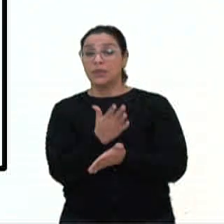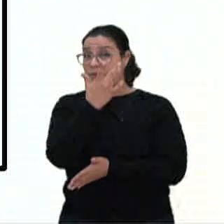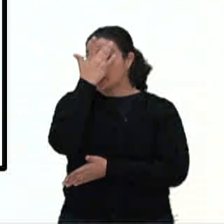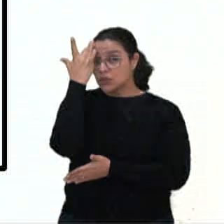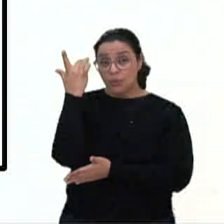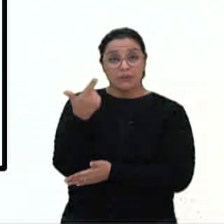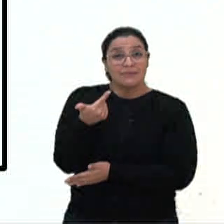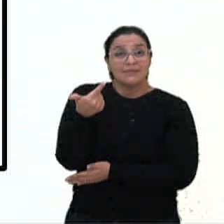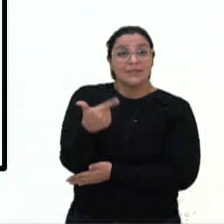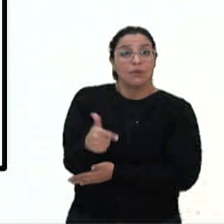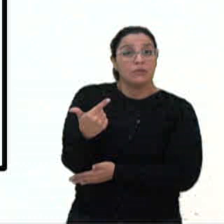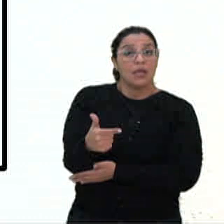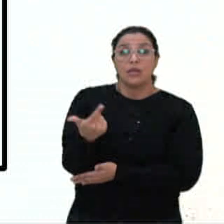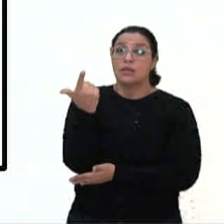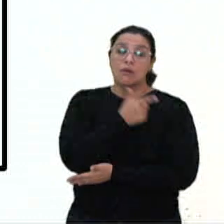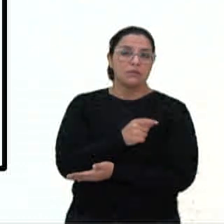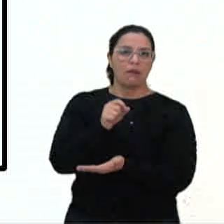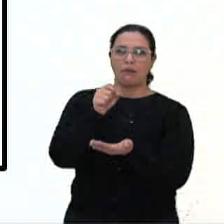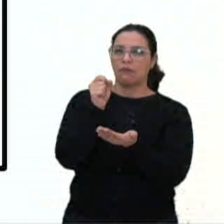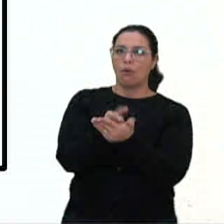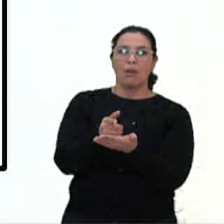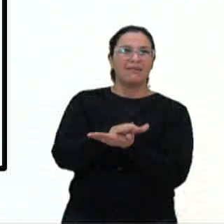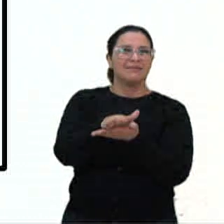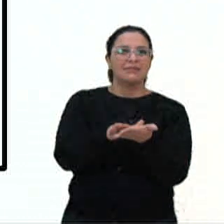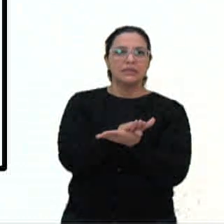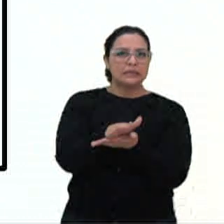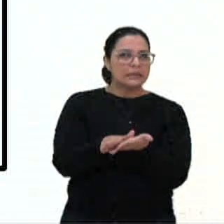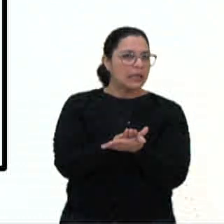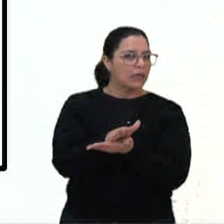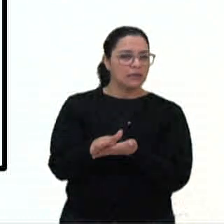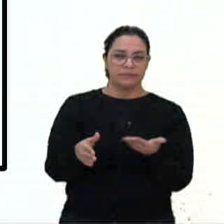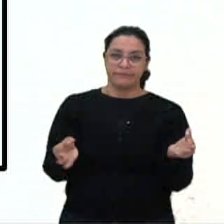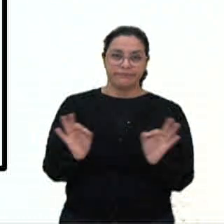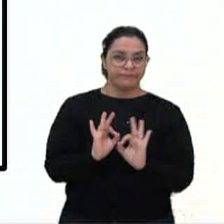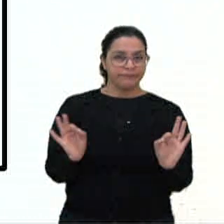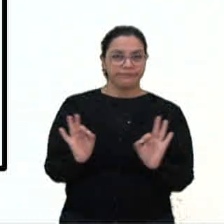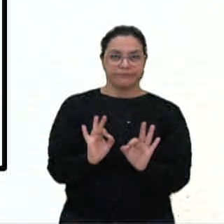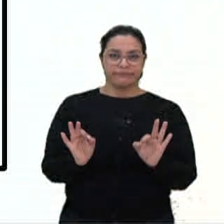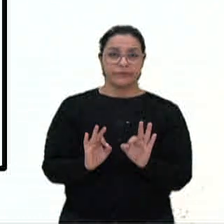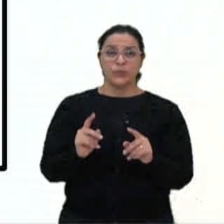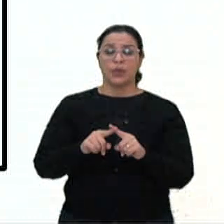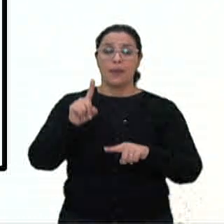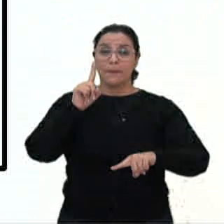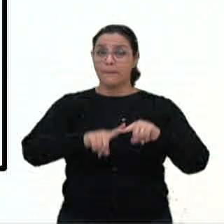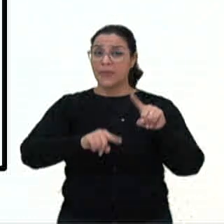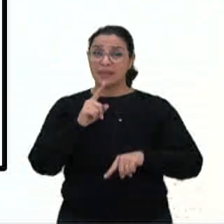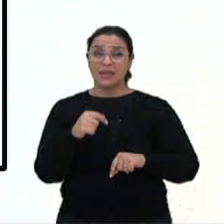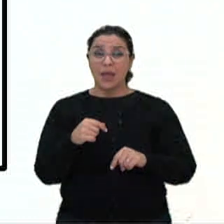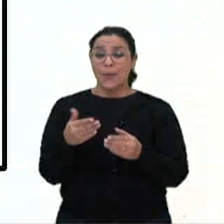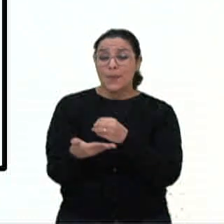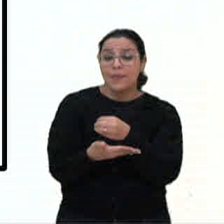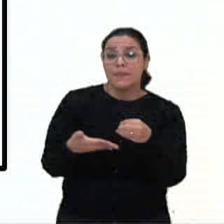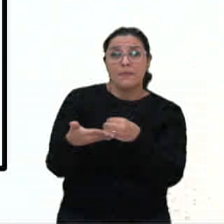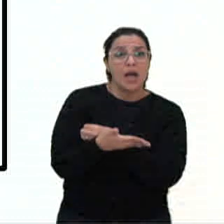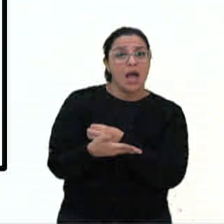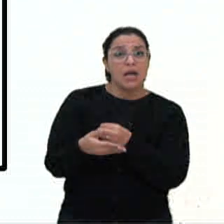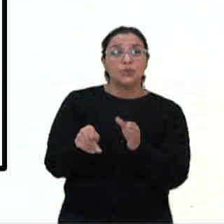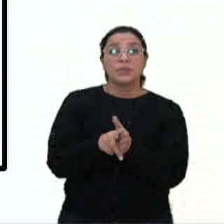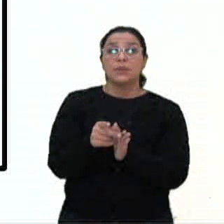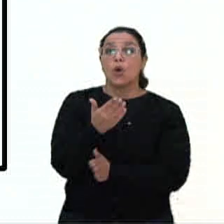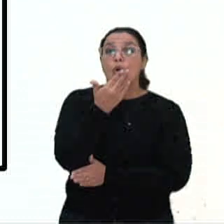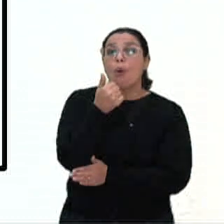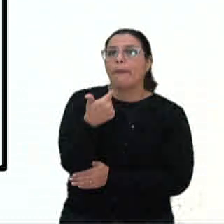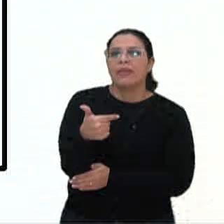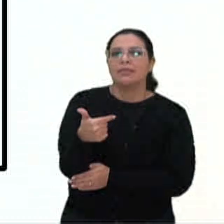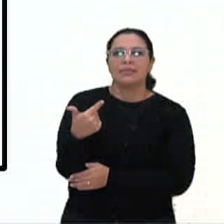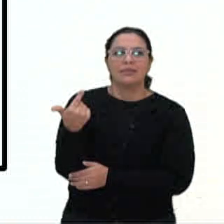simplesmente não têm acesso ao consumo, que não conseguem acessar produtos de necessidade básica, como os